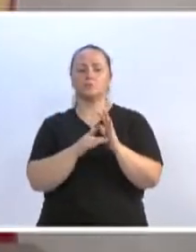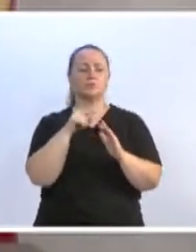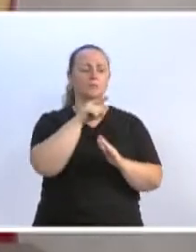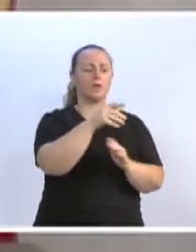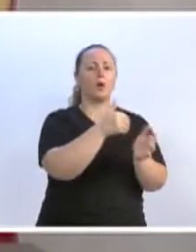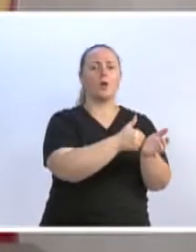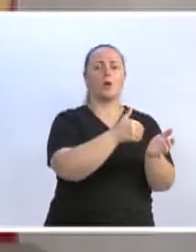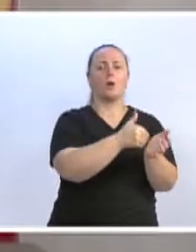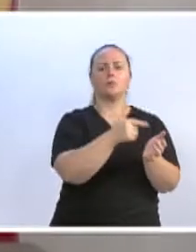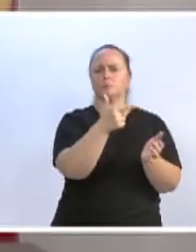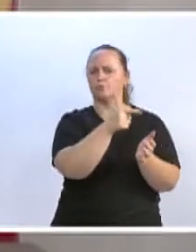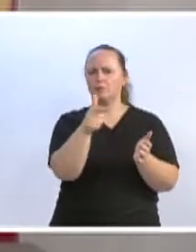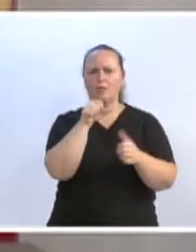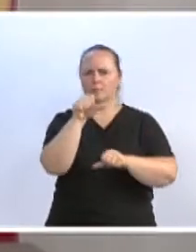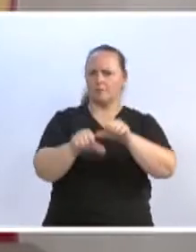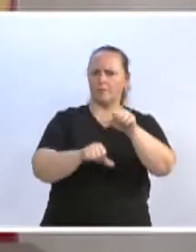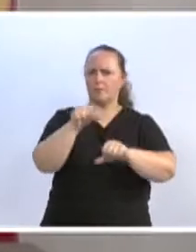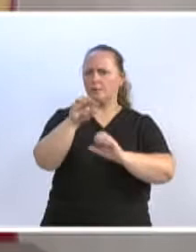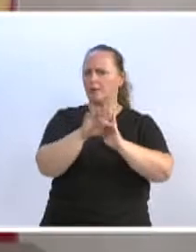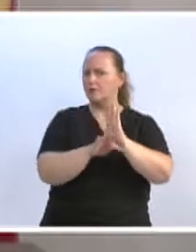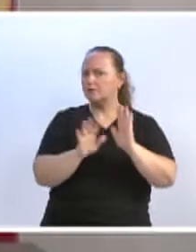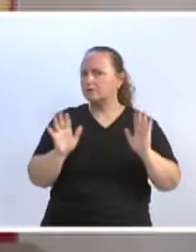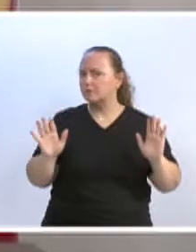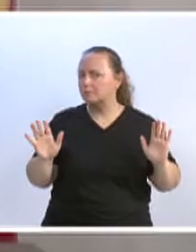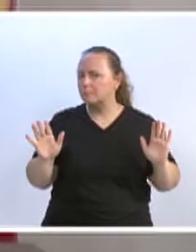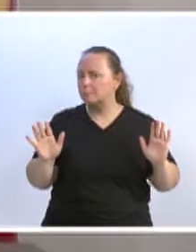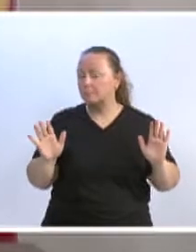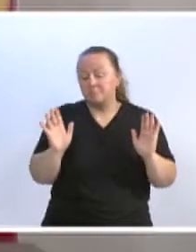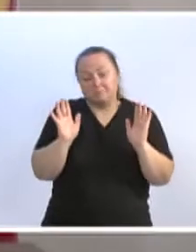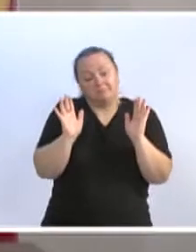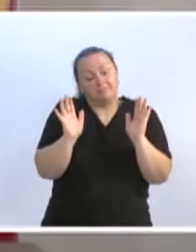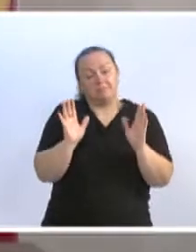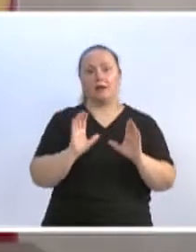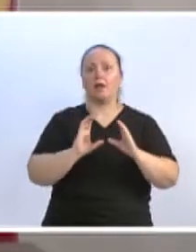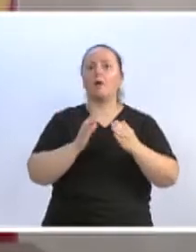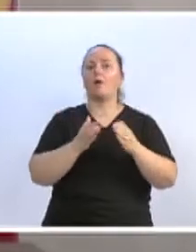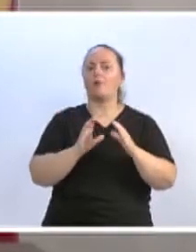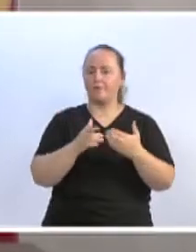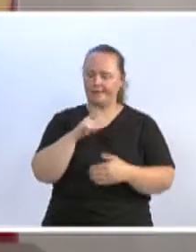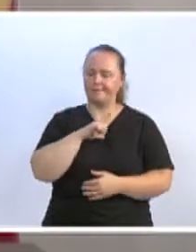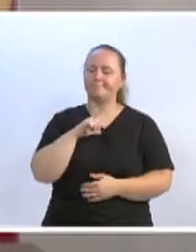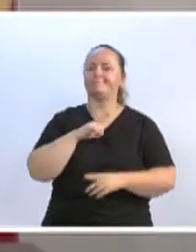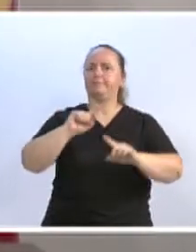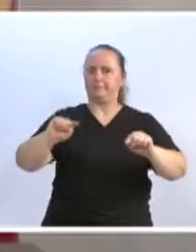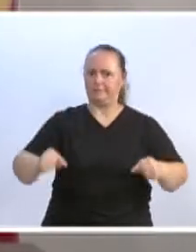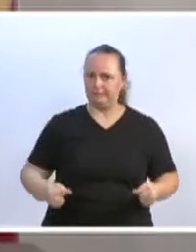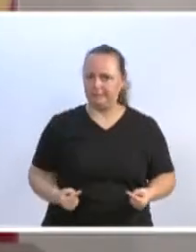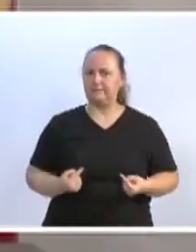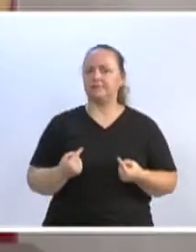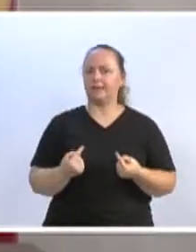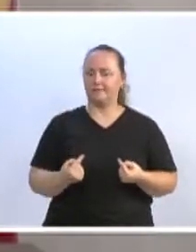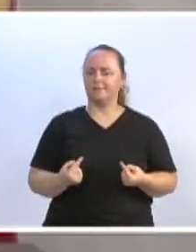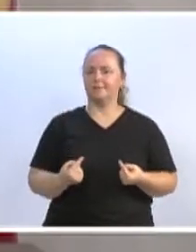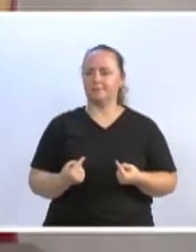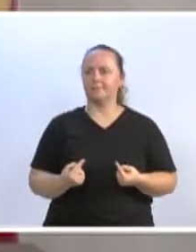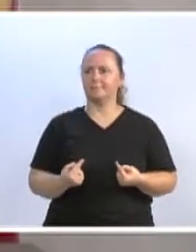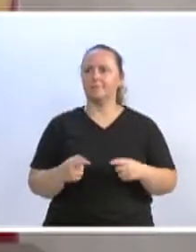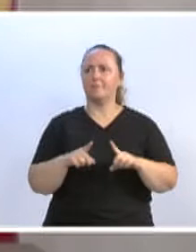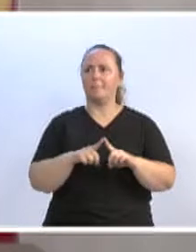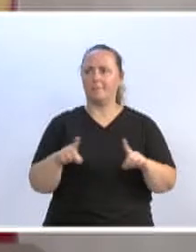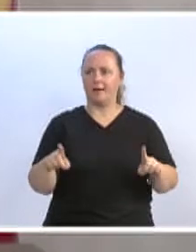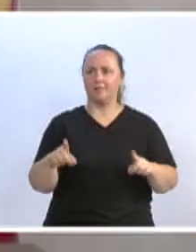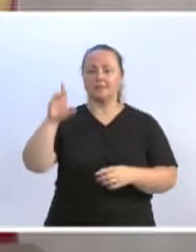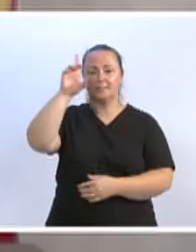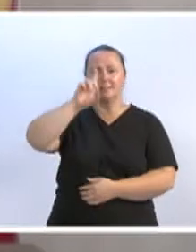houveram alterações no texto? Bom, nós convivíamos com esses desafios. E aí o Deus que é Senhor